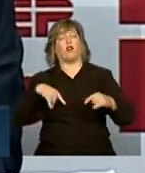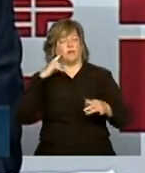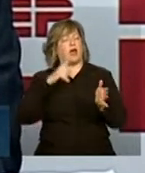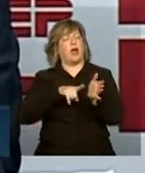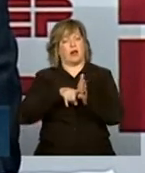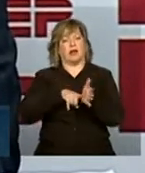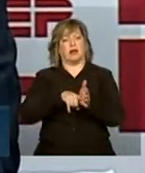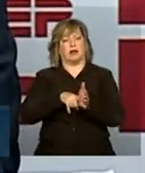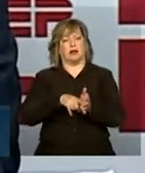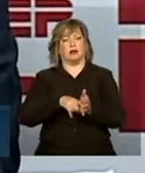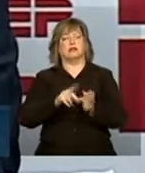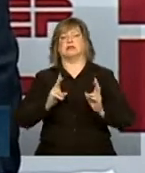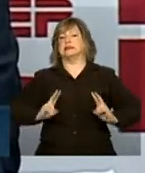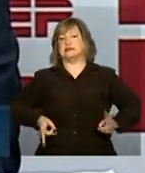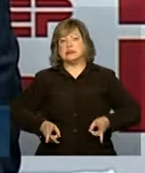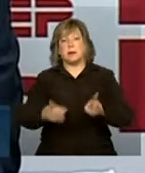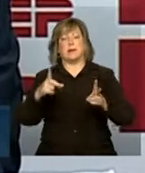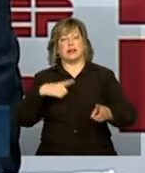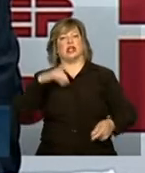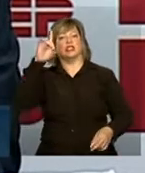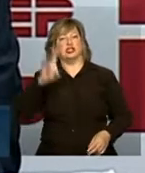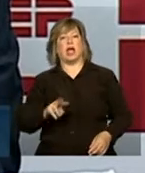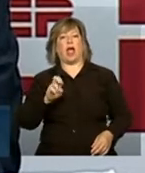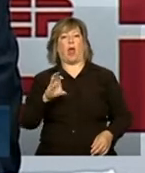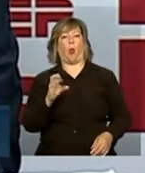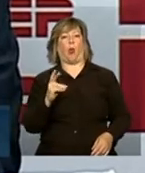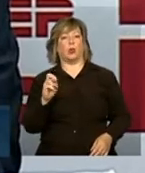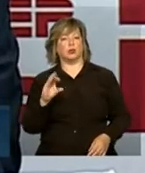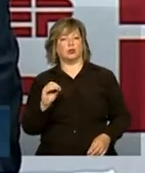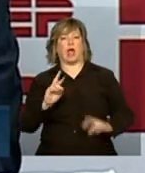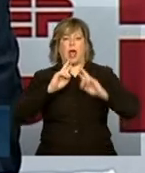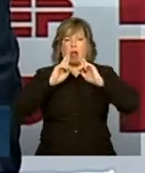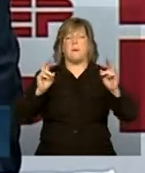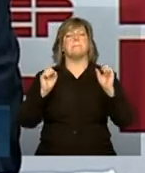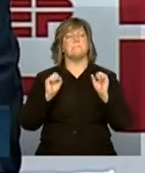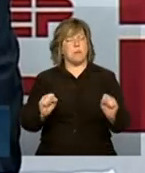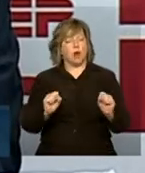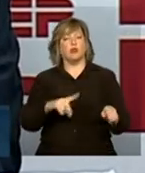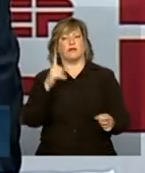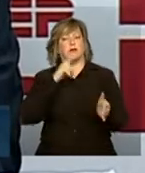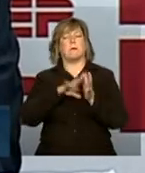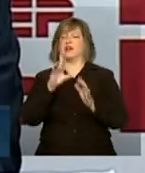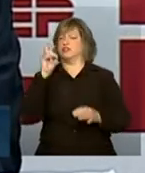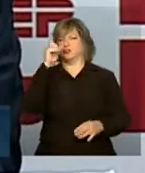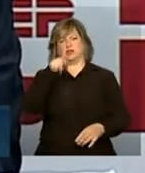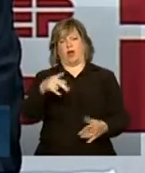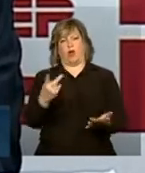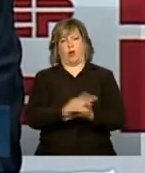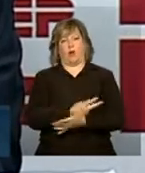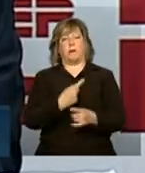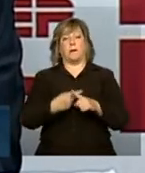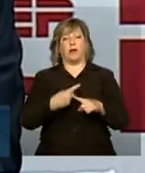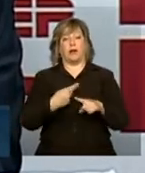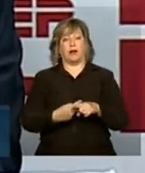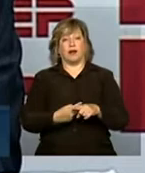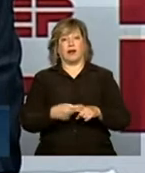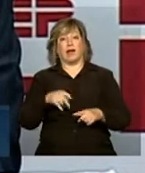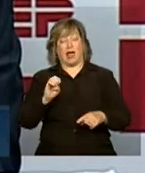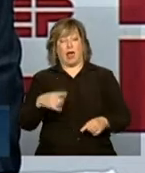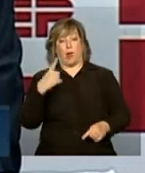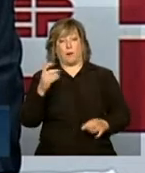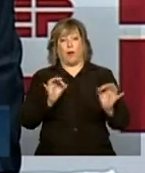analisaremos. Sempre há o direito ao recurso, mas é difícil que isso aconteça, porque há